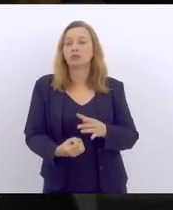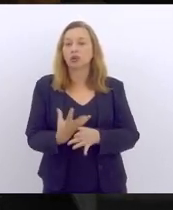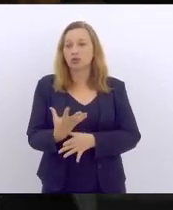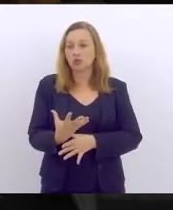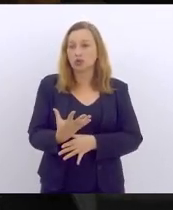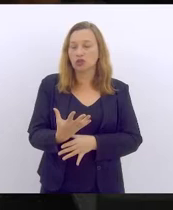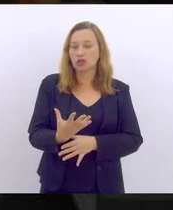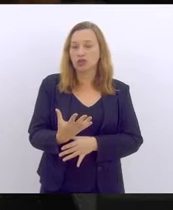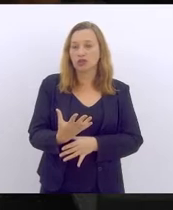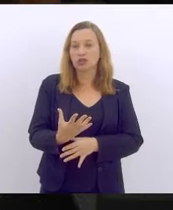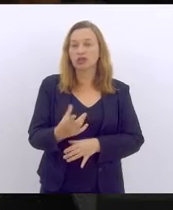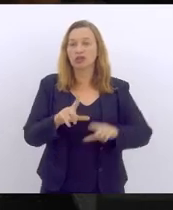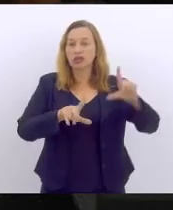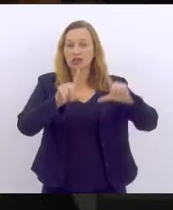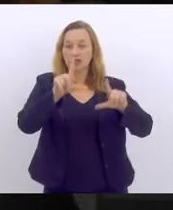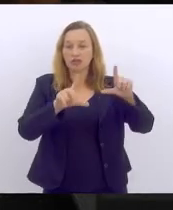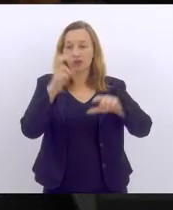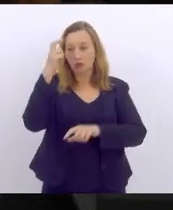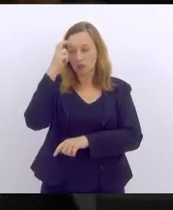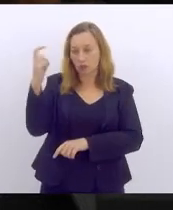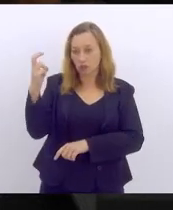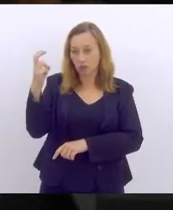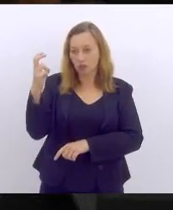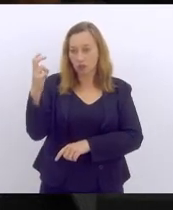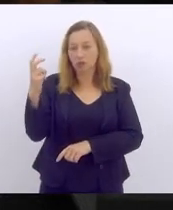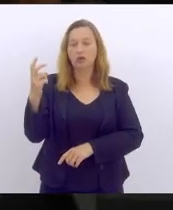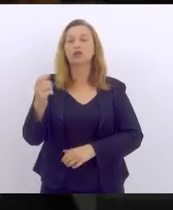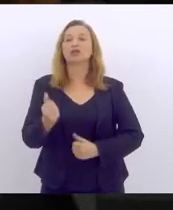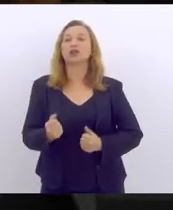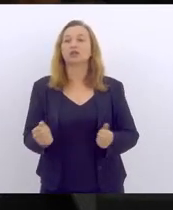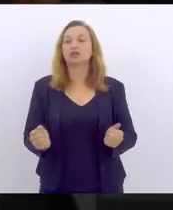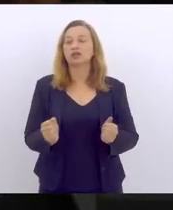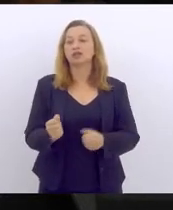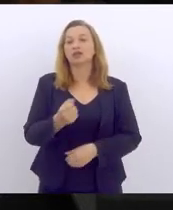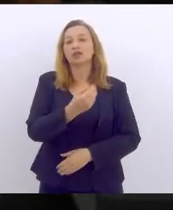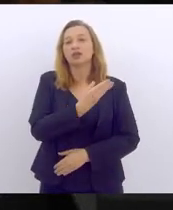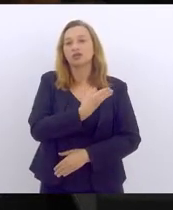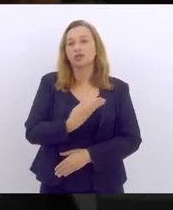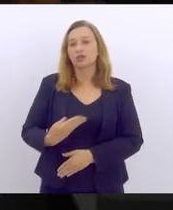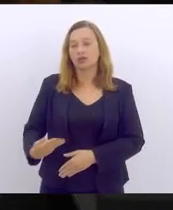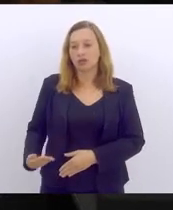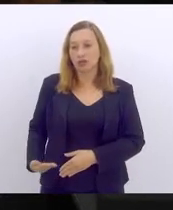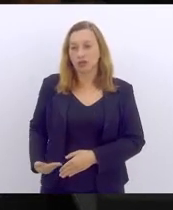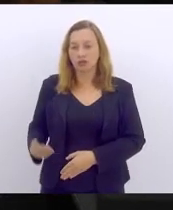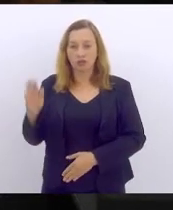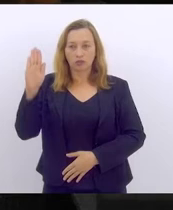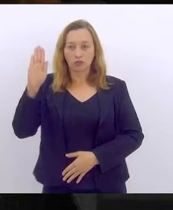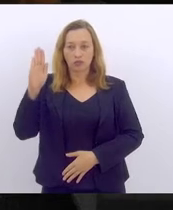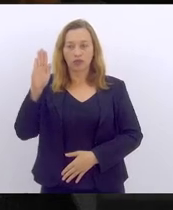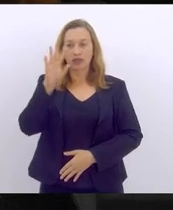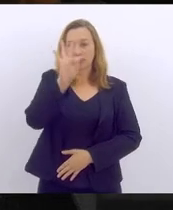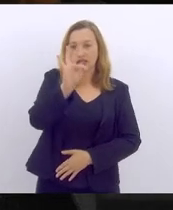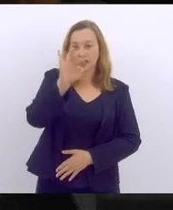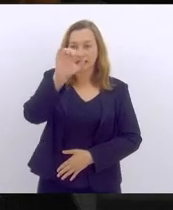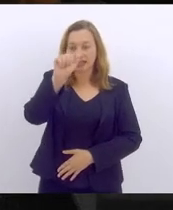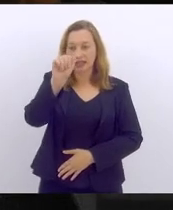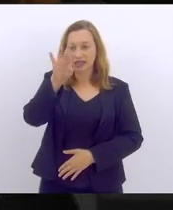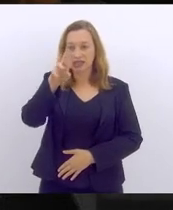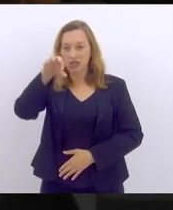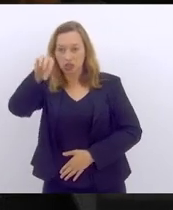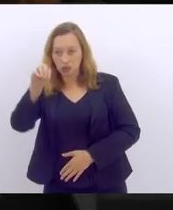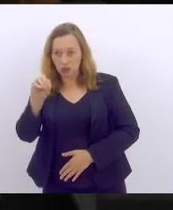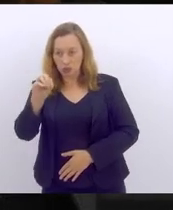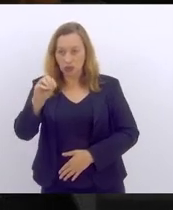o candidato a Governador Tarcísio de Freitas estou representa